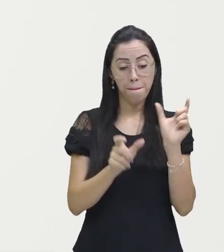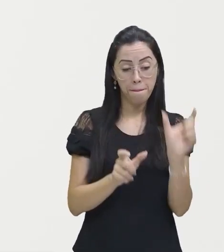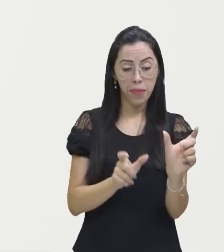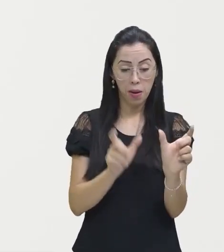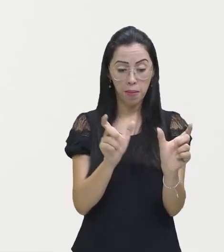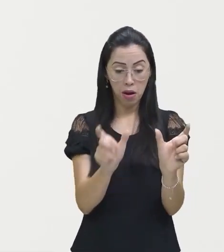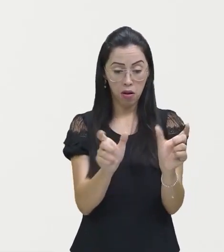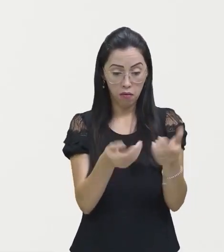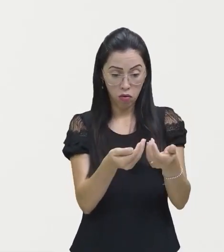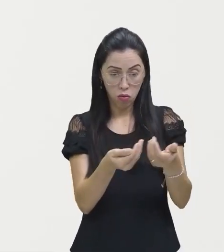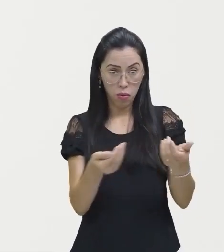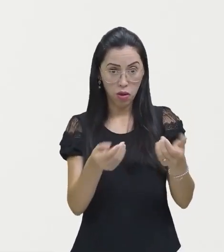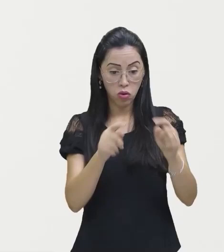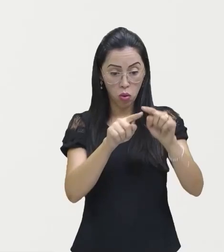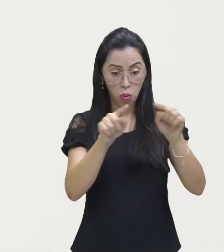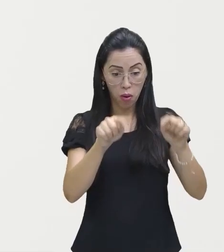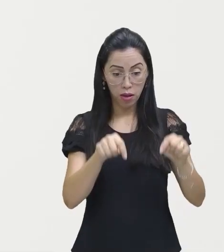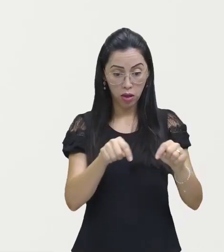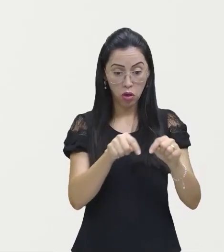linda.